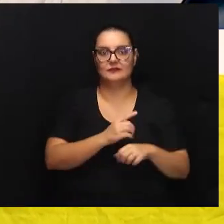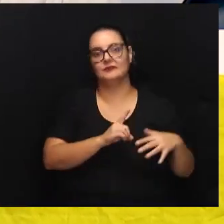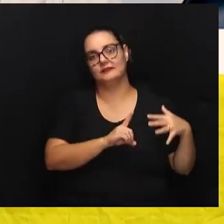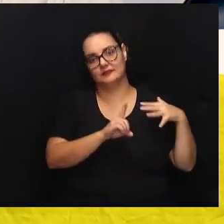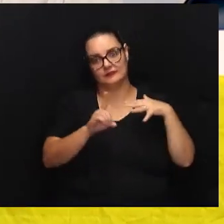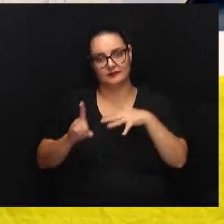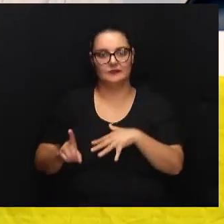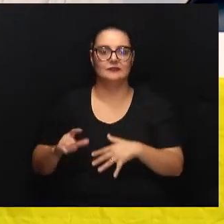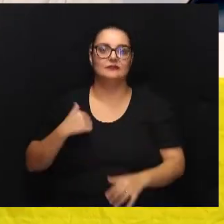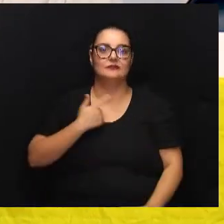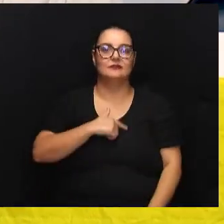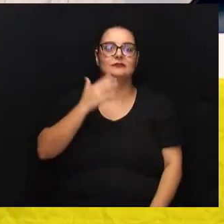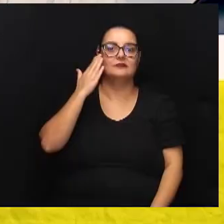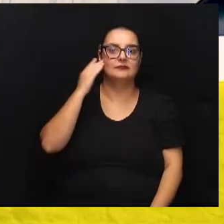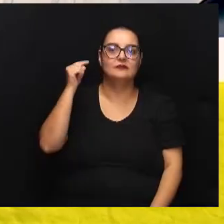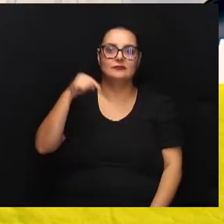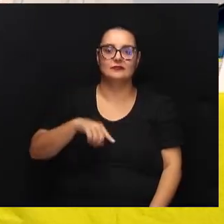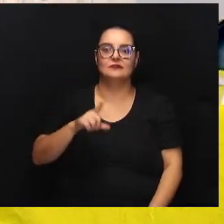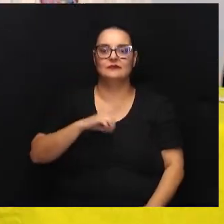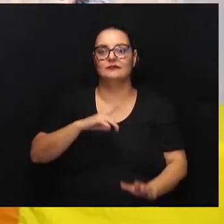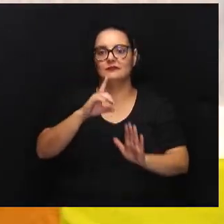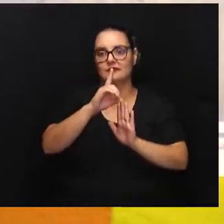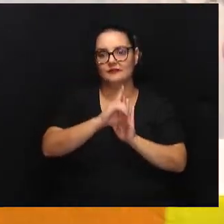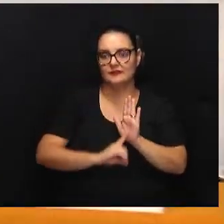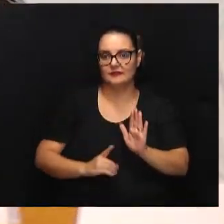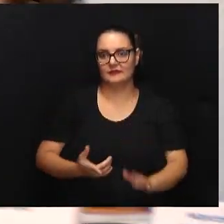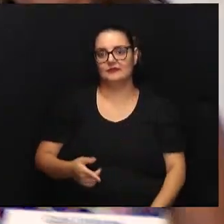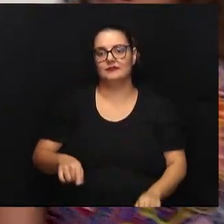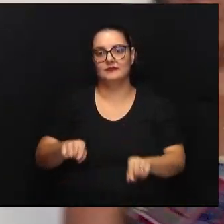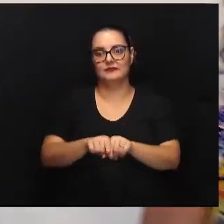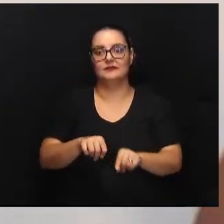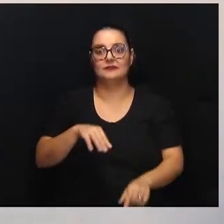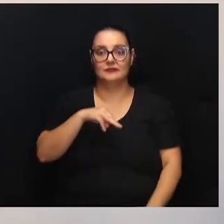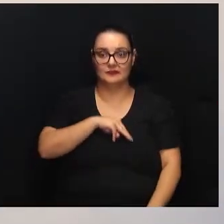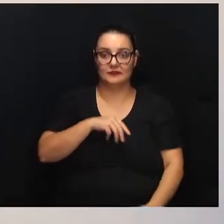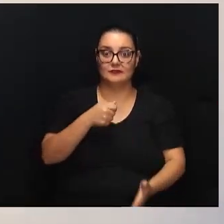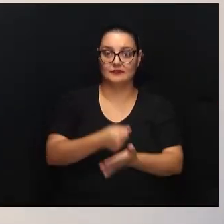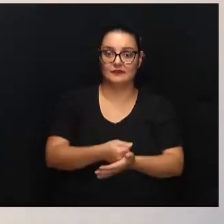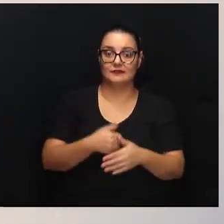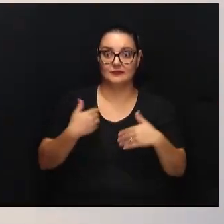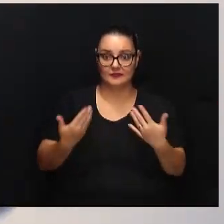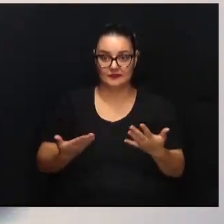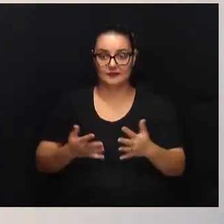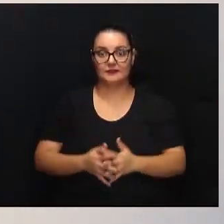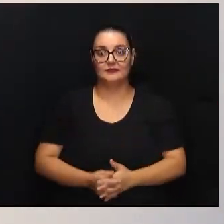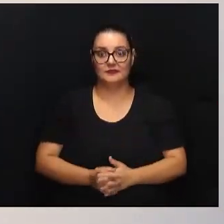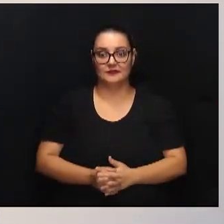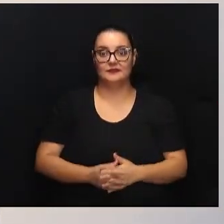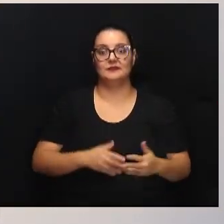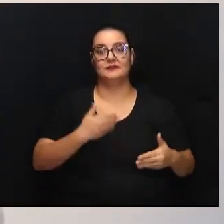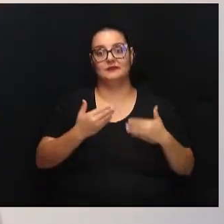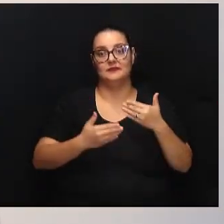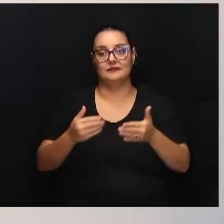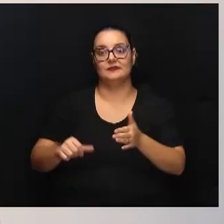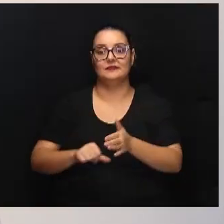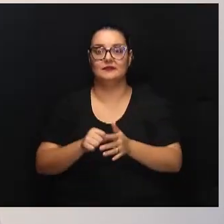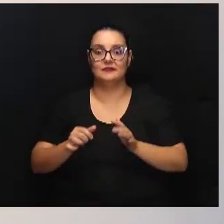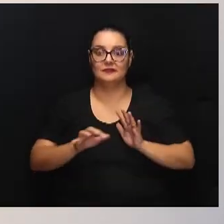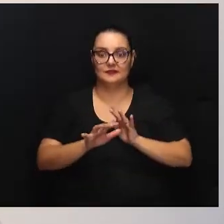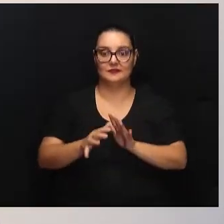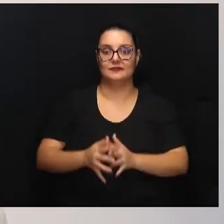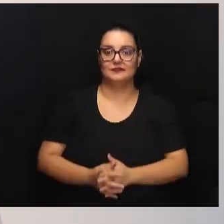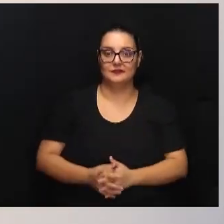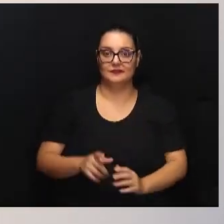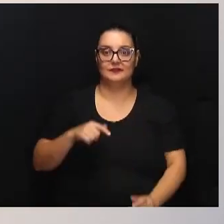resistir, sim, àquela perseguição, e ali nós entendemos que a gente tinha direitos e também deveres. E aí, com